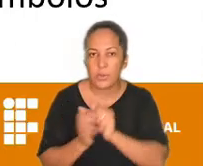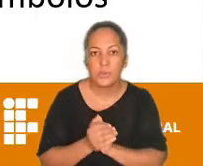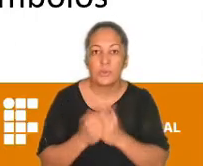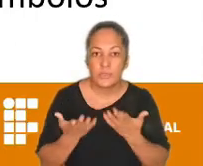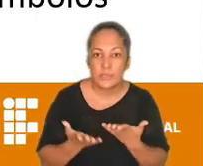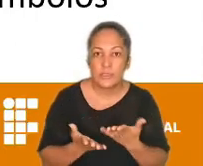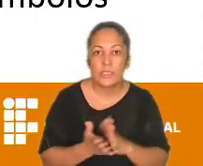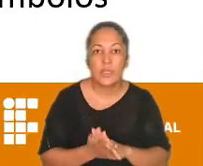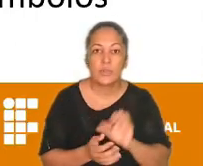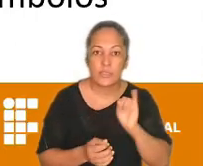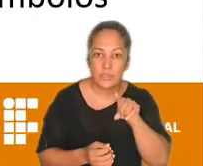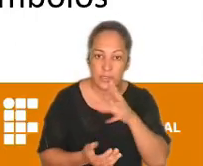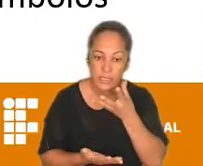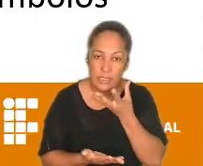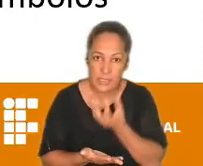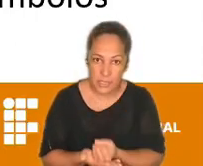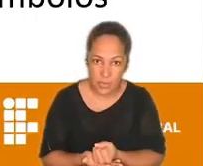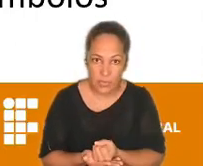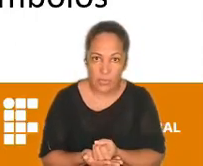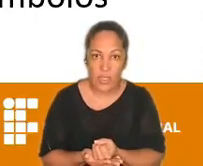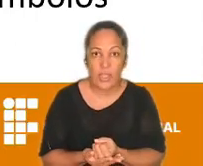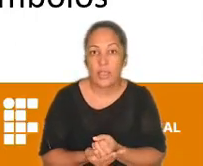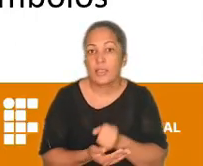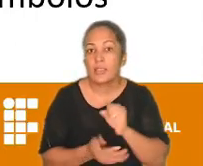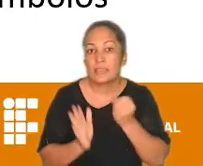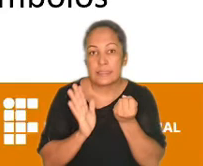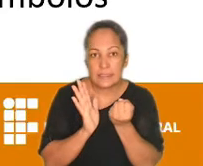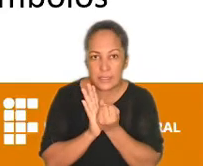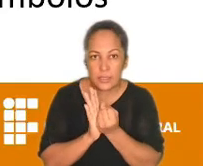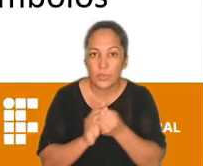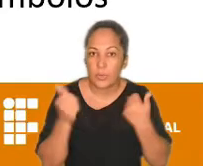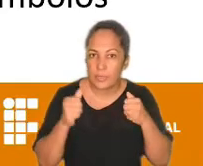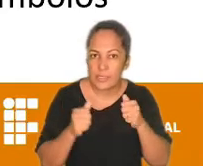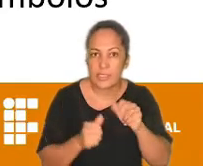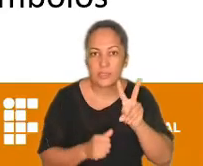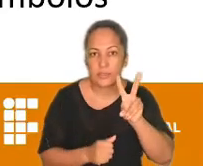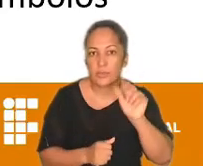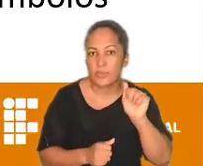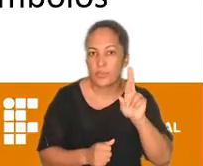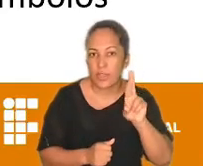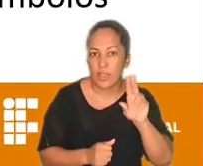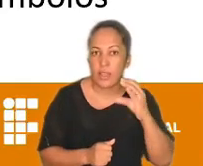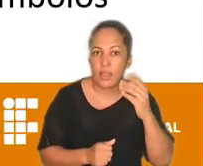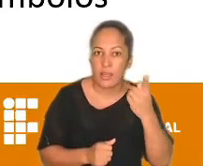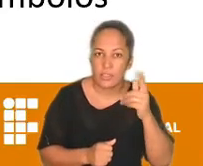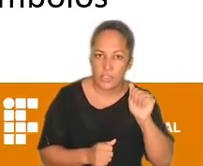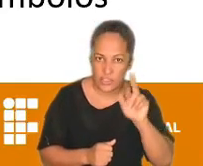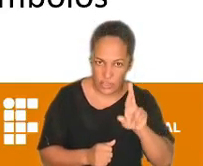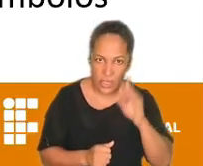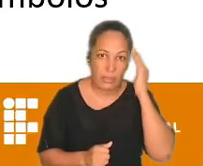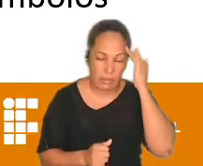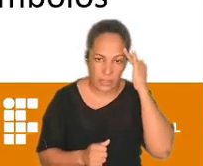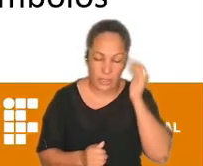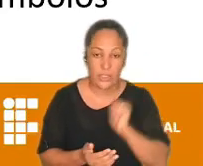salvar símbolos, certo? Você precisa usar o varchar. O varchar entende, ele salva esse tipo de dado. Então, se você, Jackson,